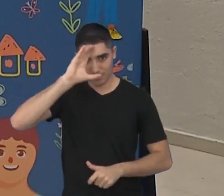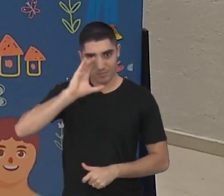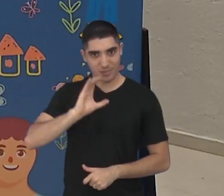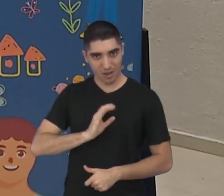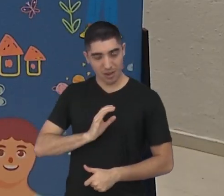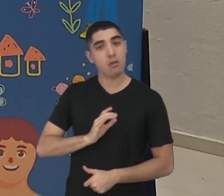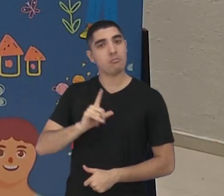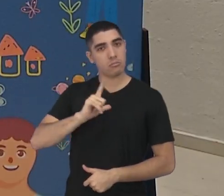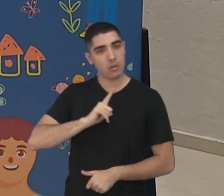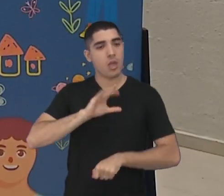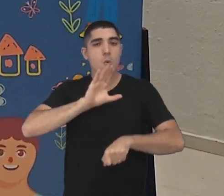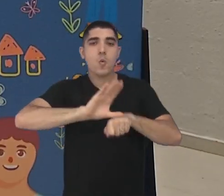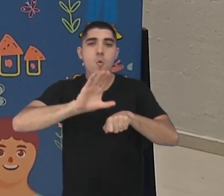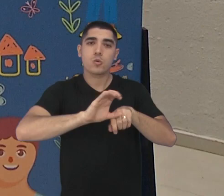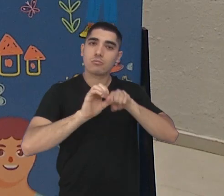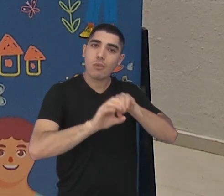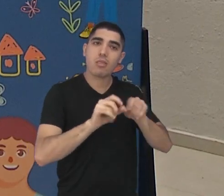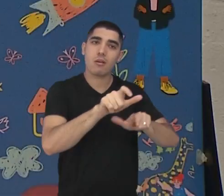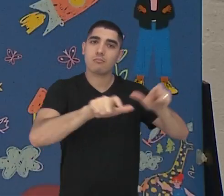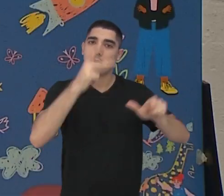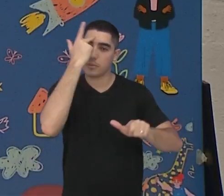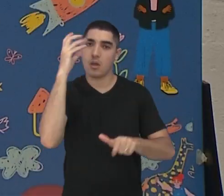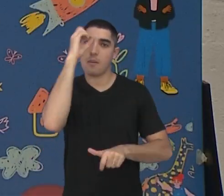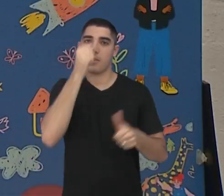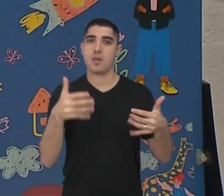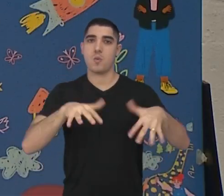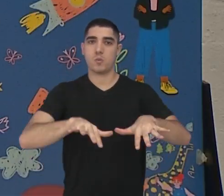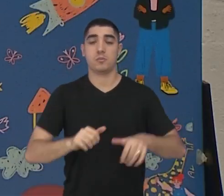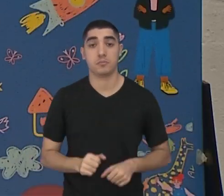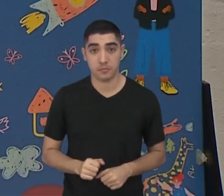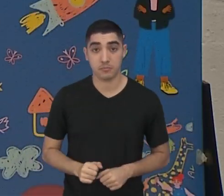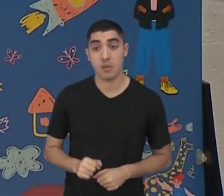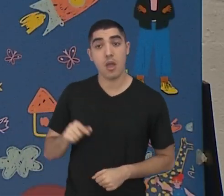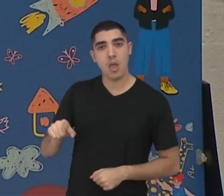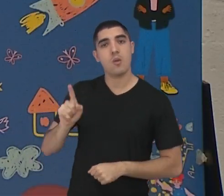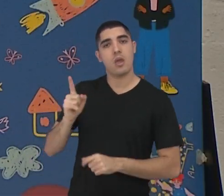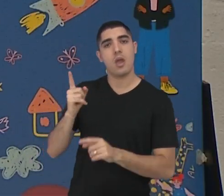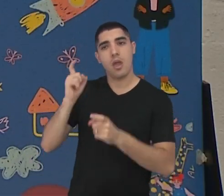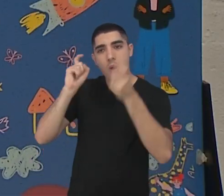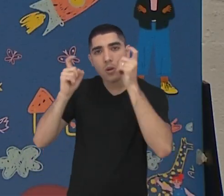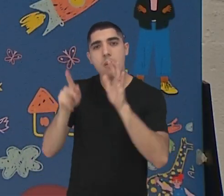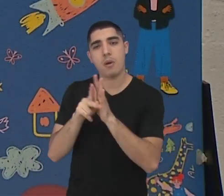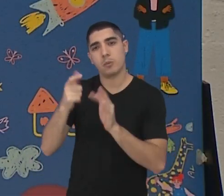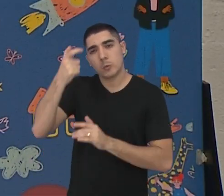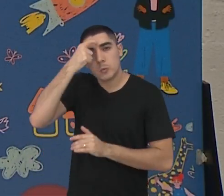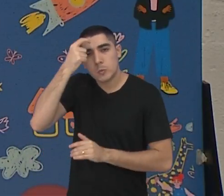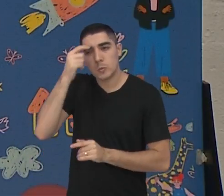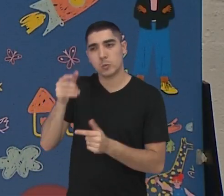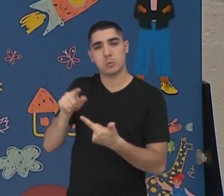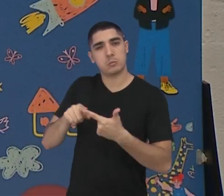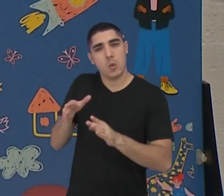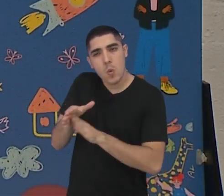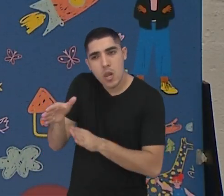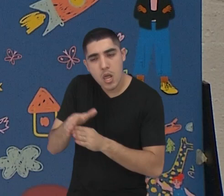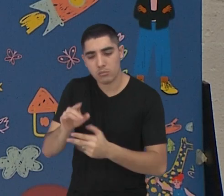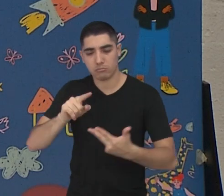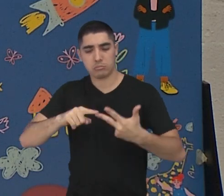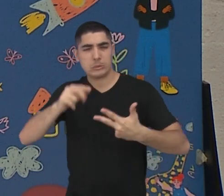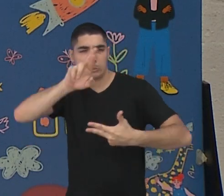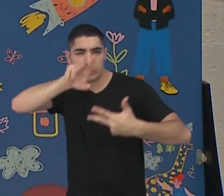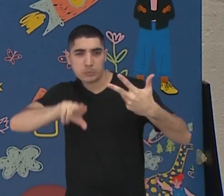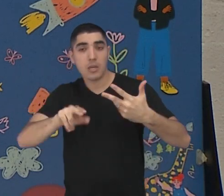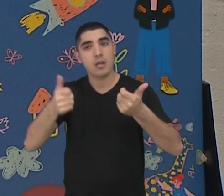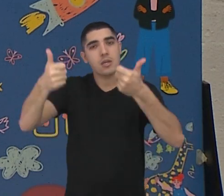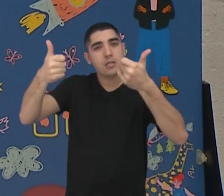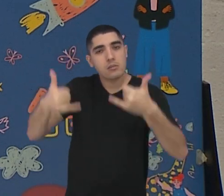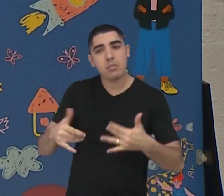ao Cidadão colabora com a inclusão. Geralmente são encontros de conscientização, de sensibilização, que falam um pouquinho mais sobre